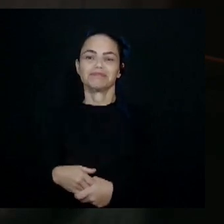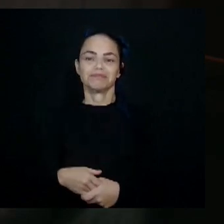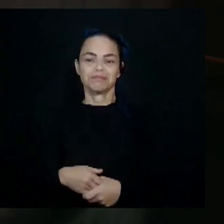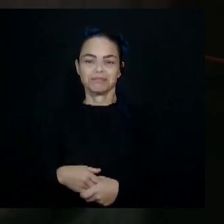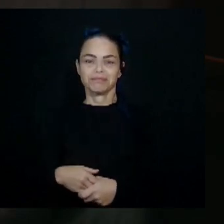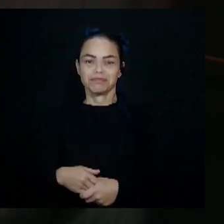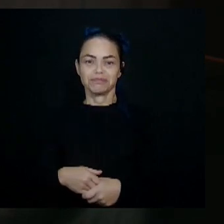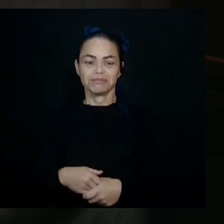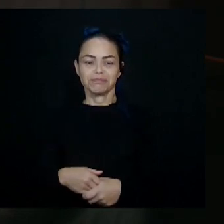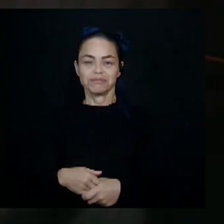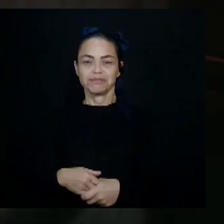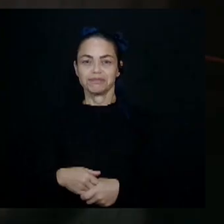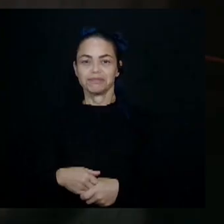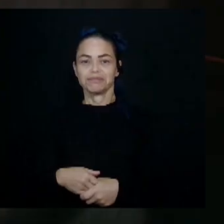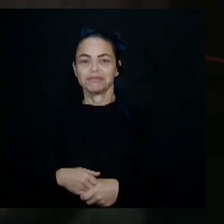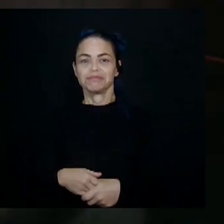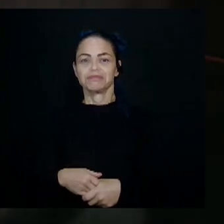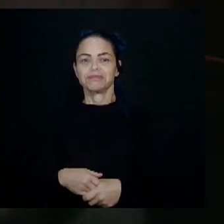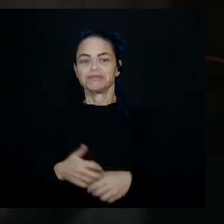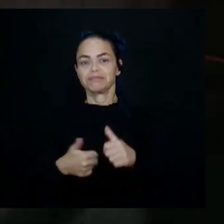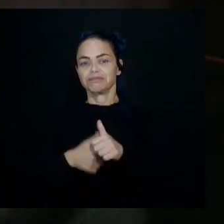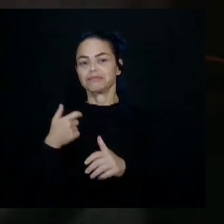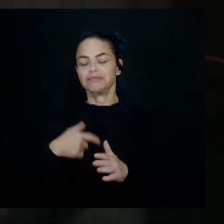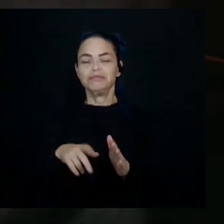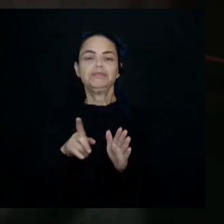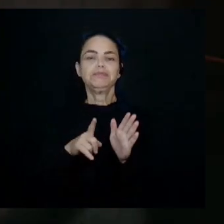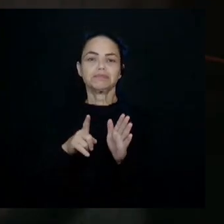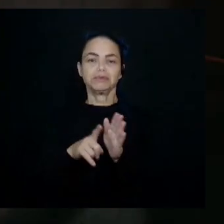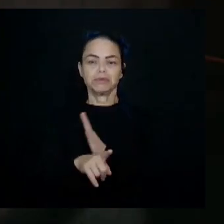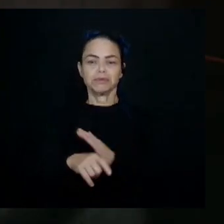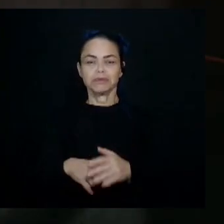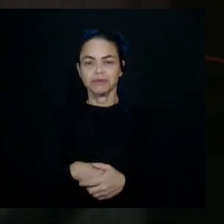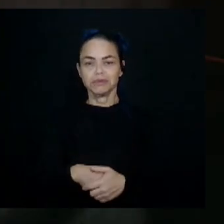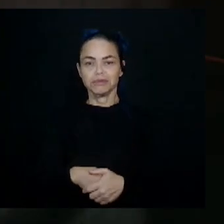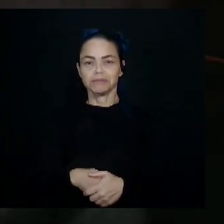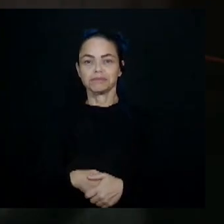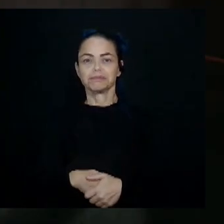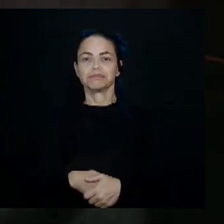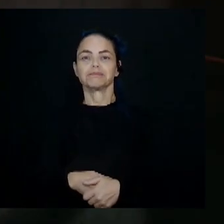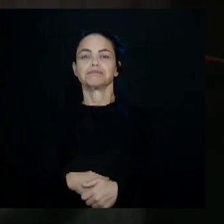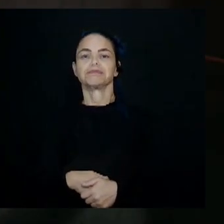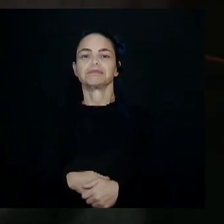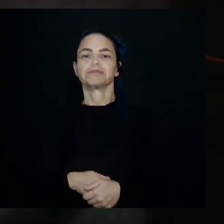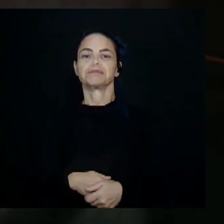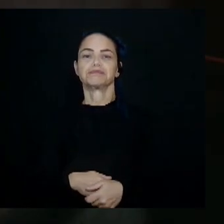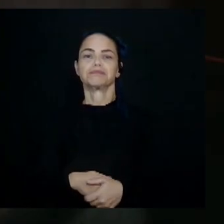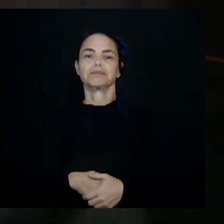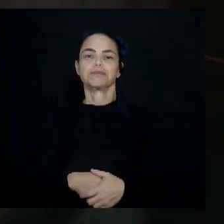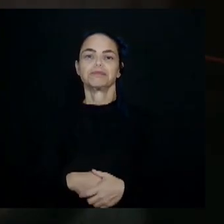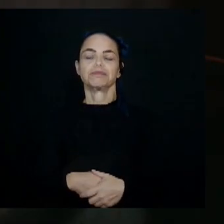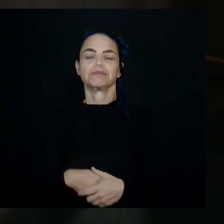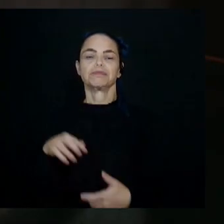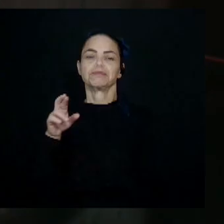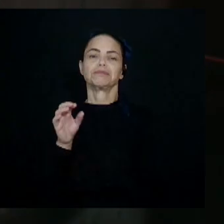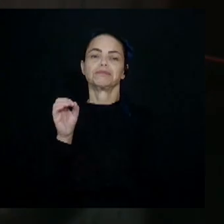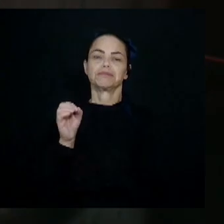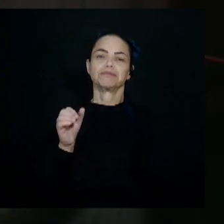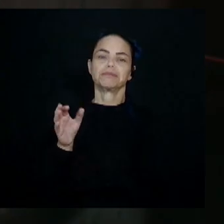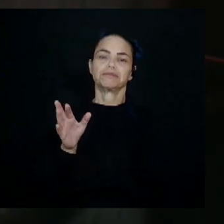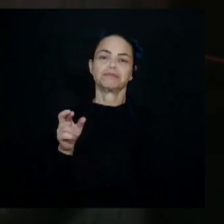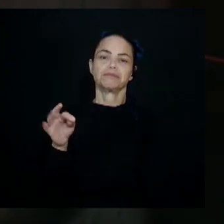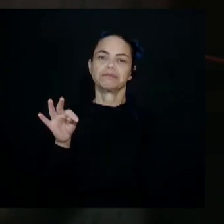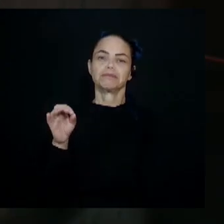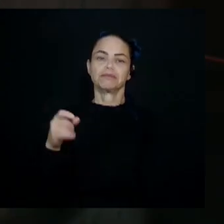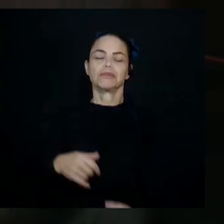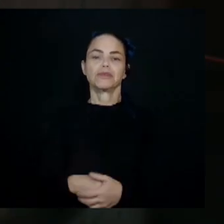mandar a produção, a primeira pergunta para a gente, por favor. Vamos ver quem é que está conosco, deixa eu ler ali. O Roberto Nunes, do Nova Europa. O